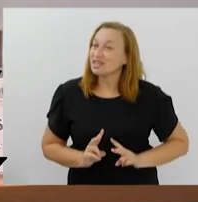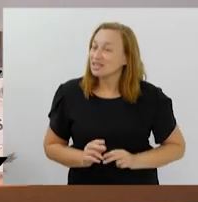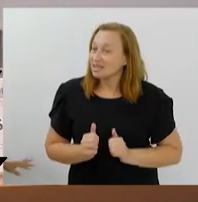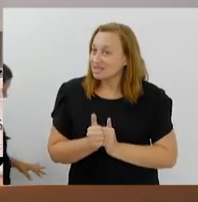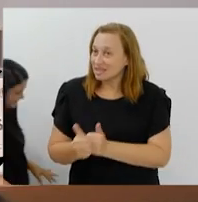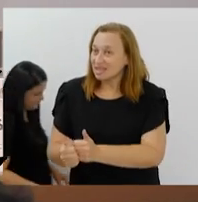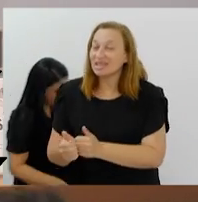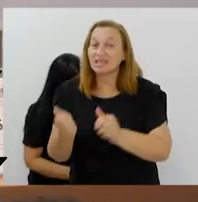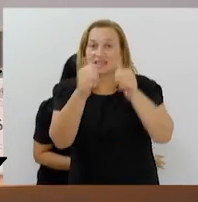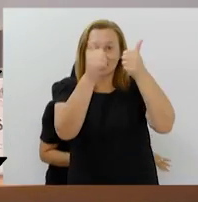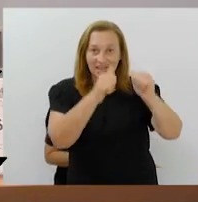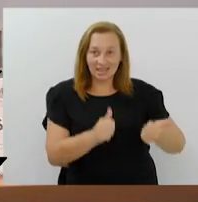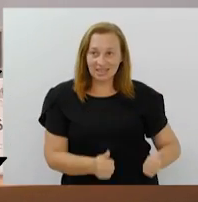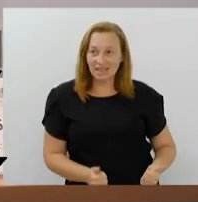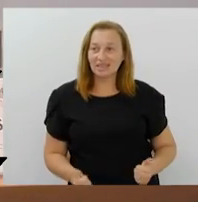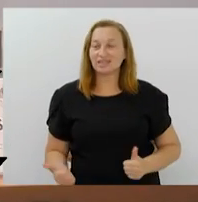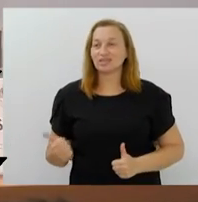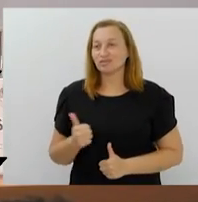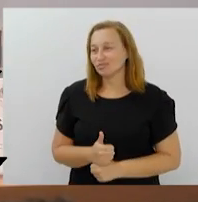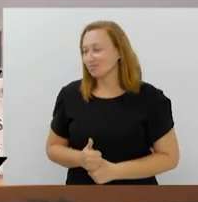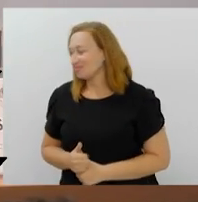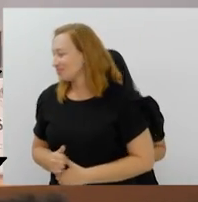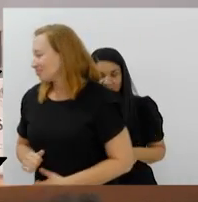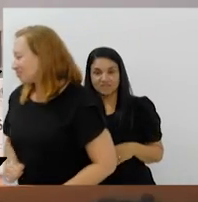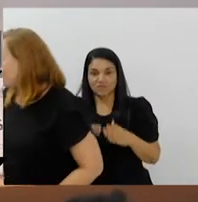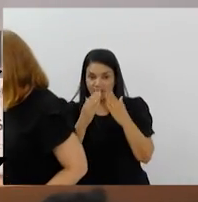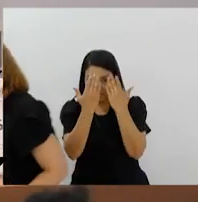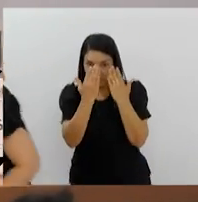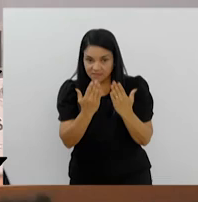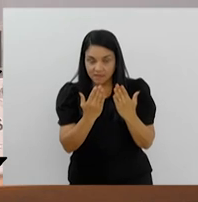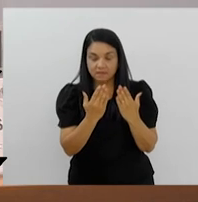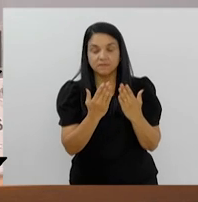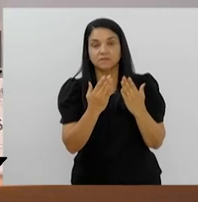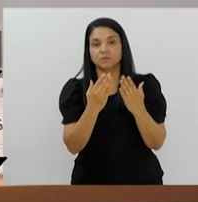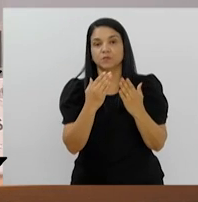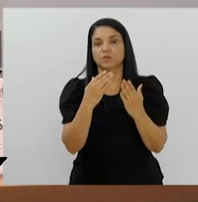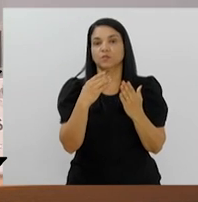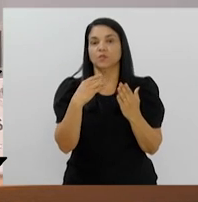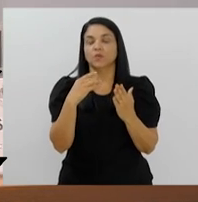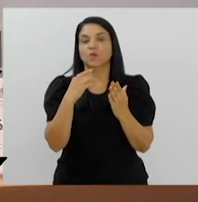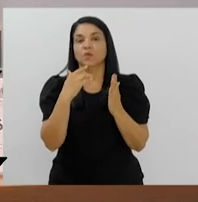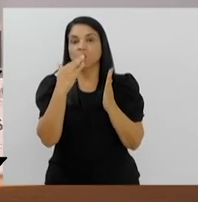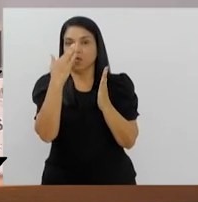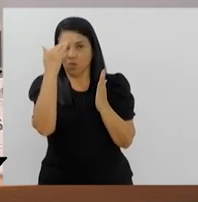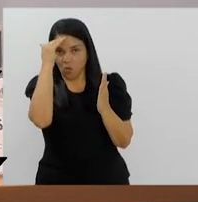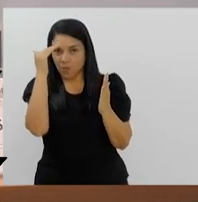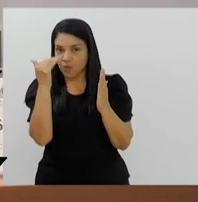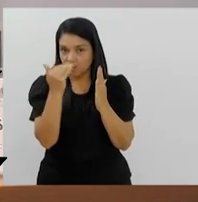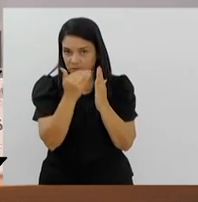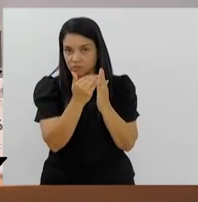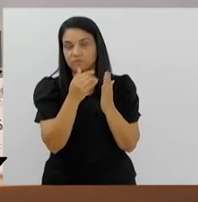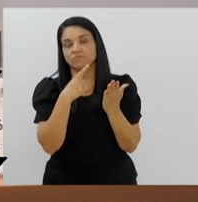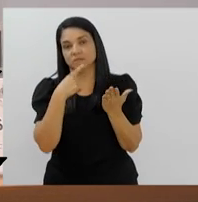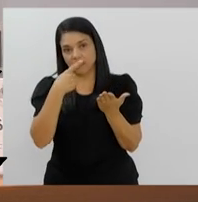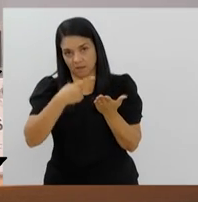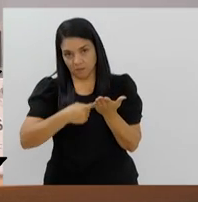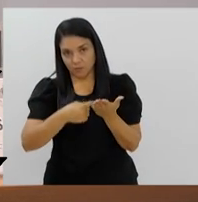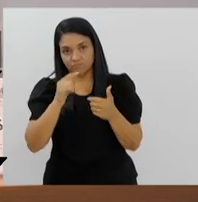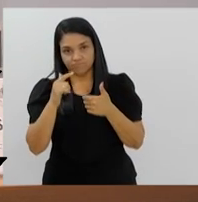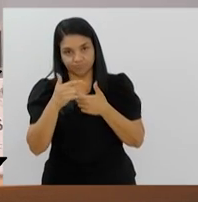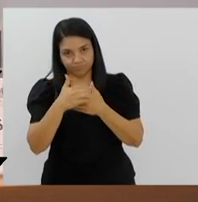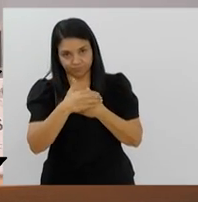repactuados entes que que feram o termo de compromisso então enfim quero renovar aqui a